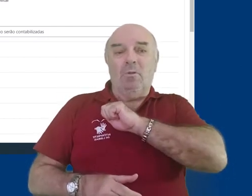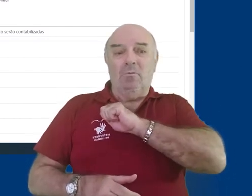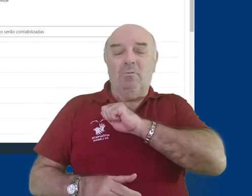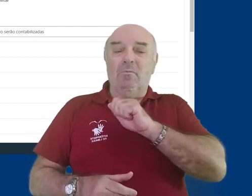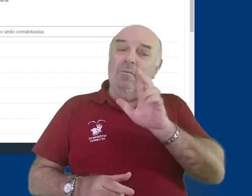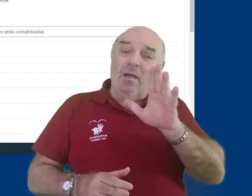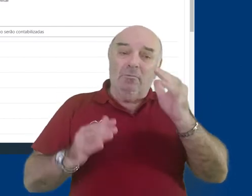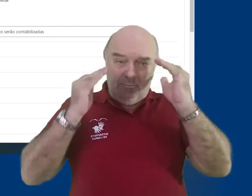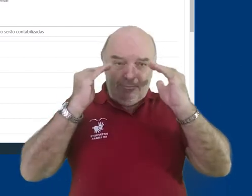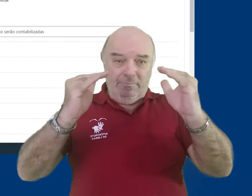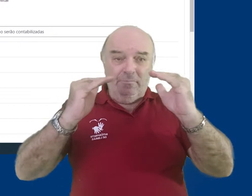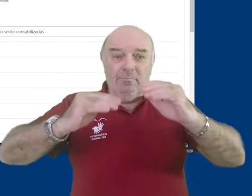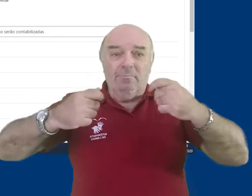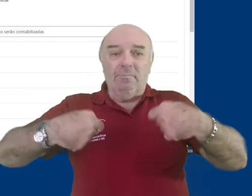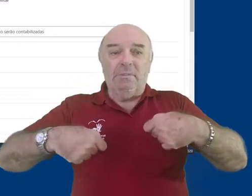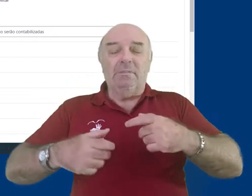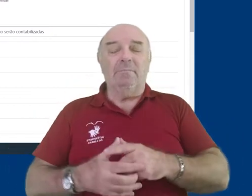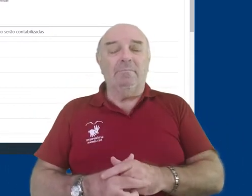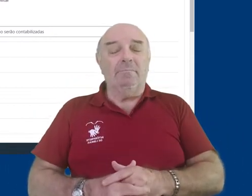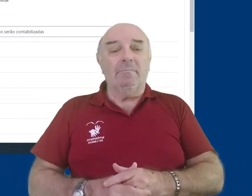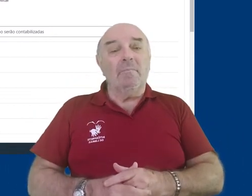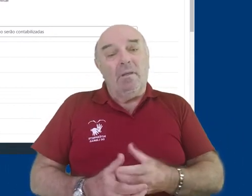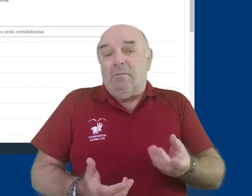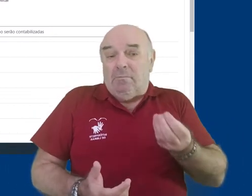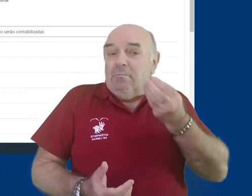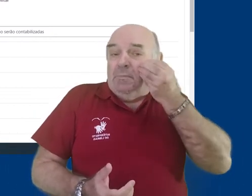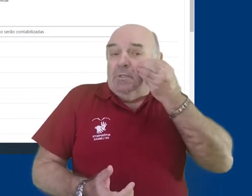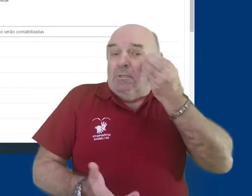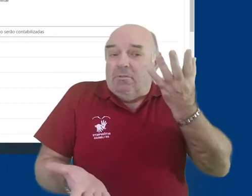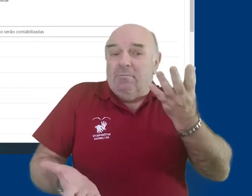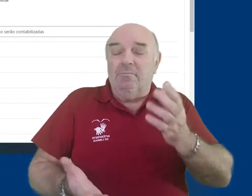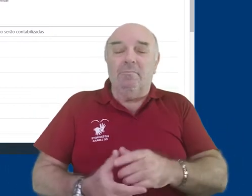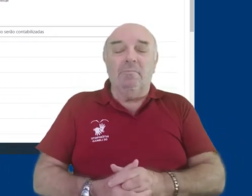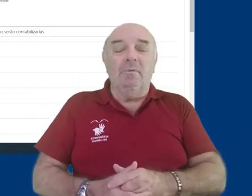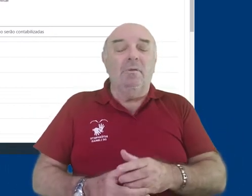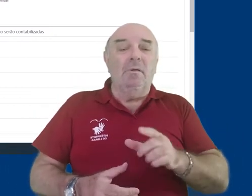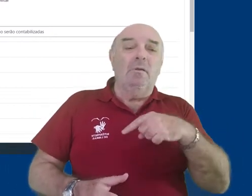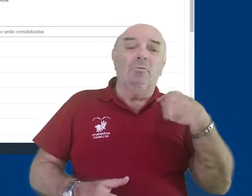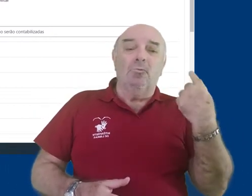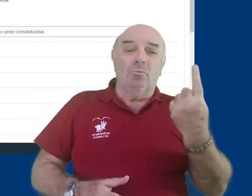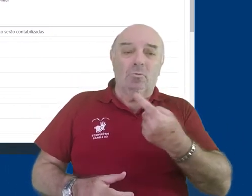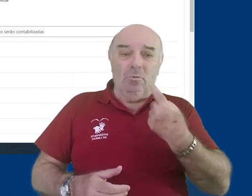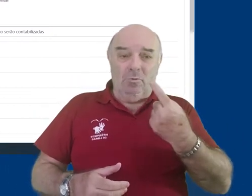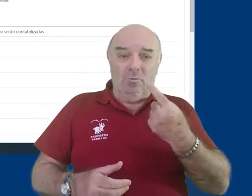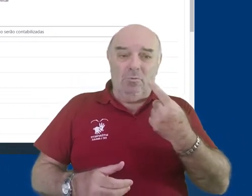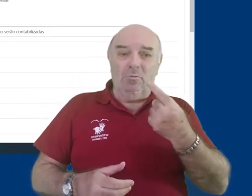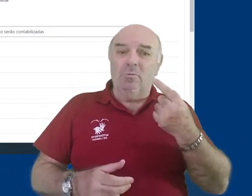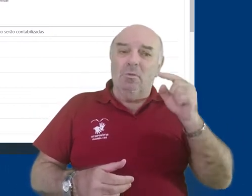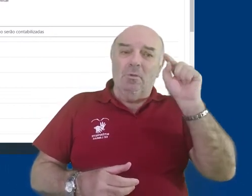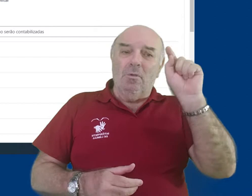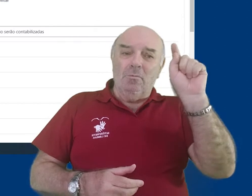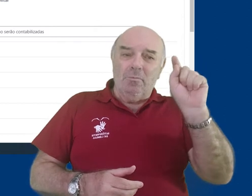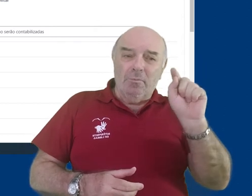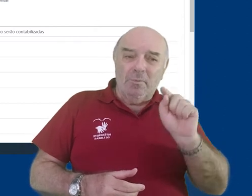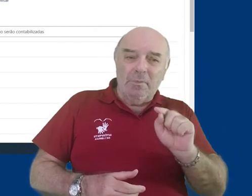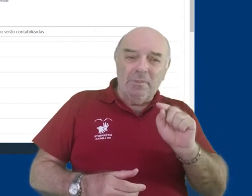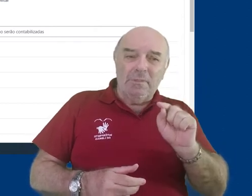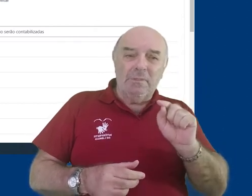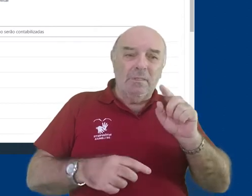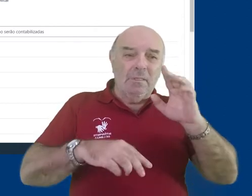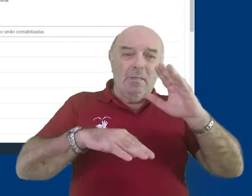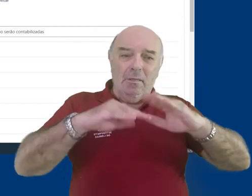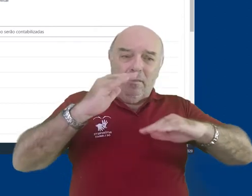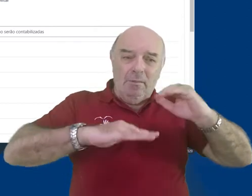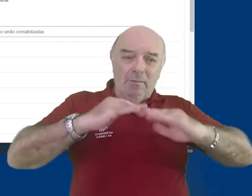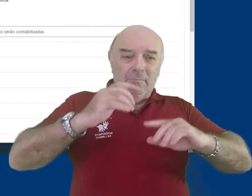estudante vai ter que obedecer durante essa tentativa. Repare que todos os três estão desabilitados, isso vai significar